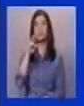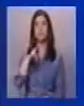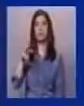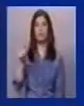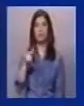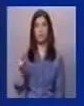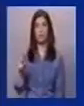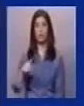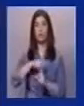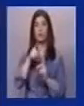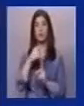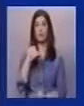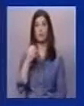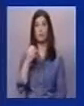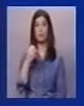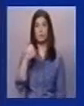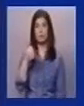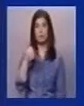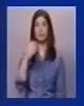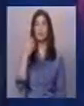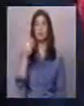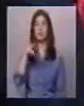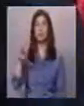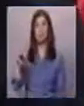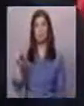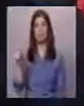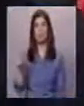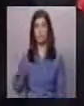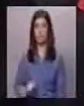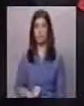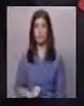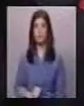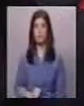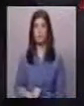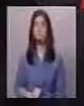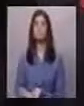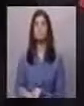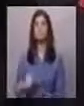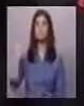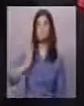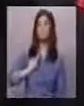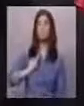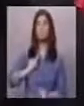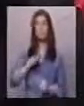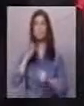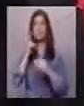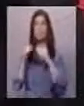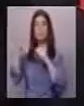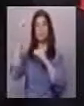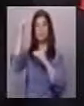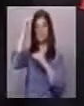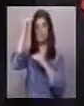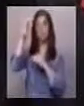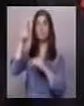ano de 2015 fechou nos 10 milhões de euros. Cumprimos ordens hierárquicas, superiores hierárquicas do Centro Hospitalar